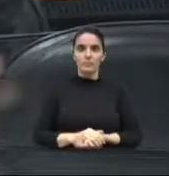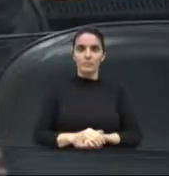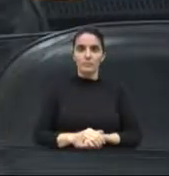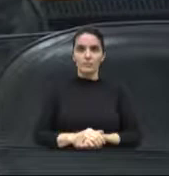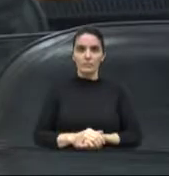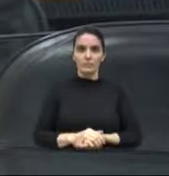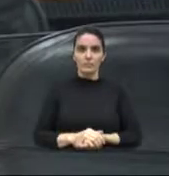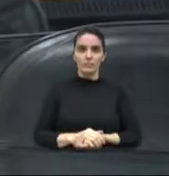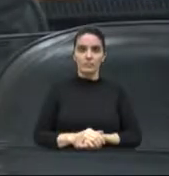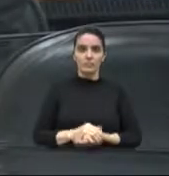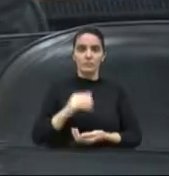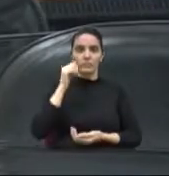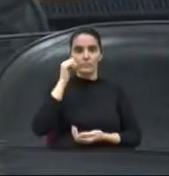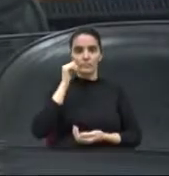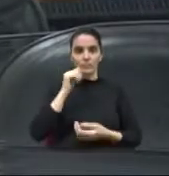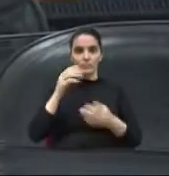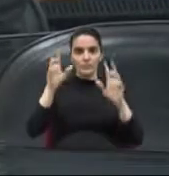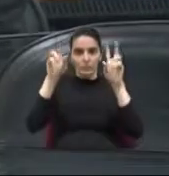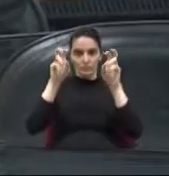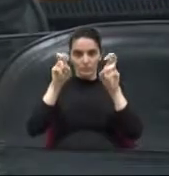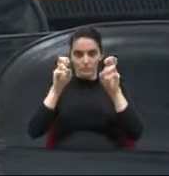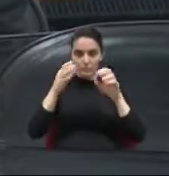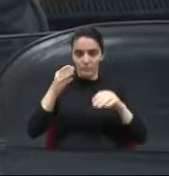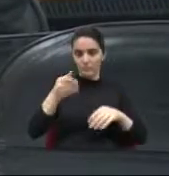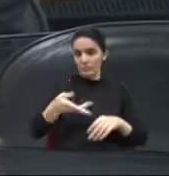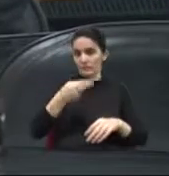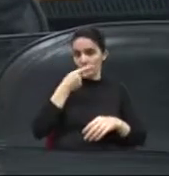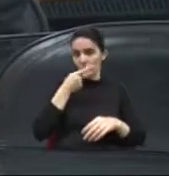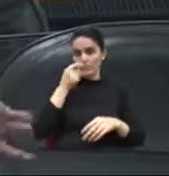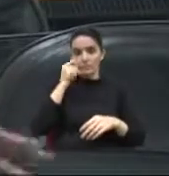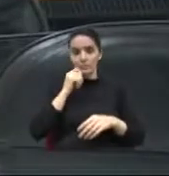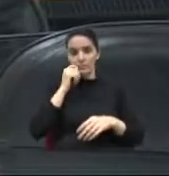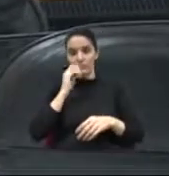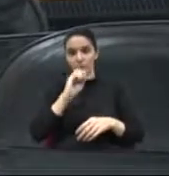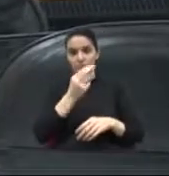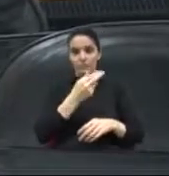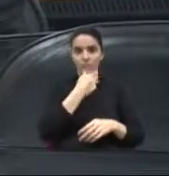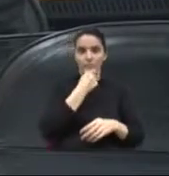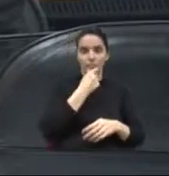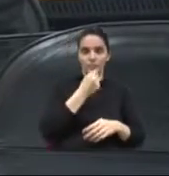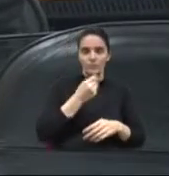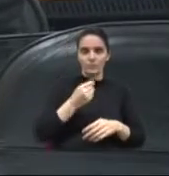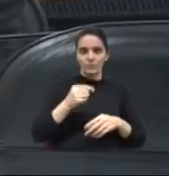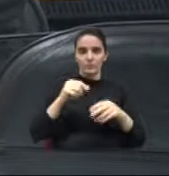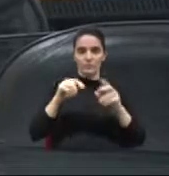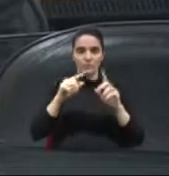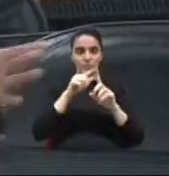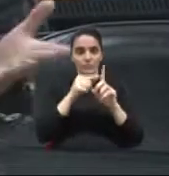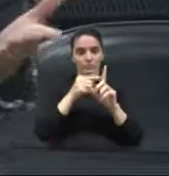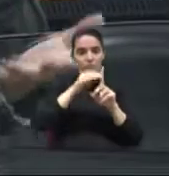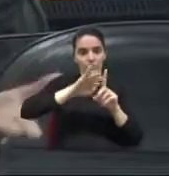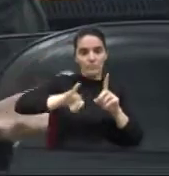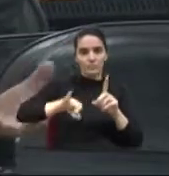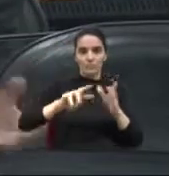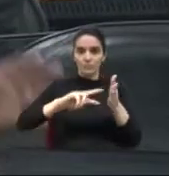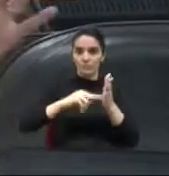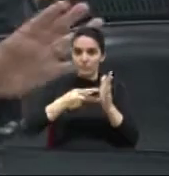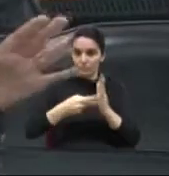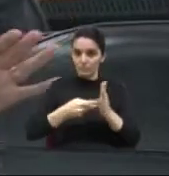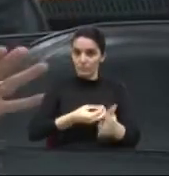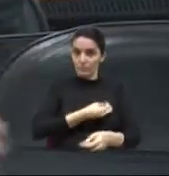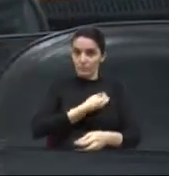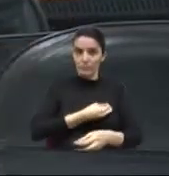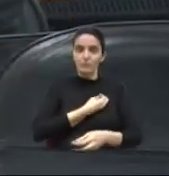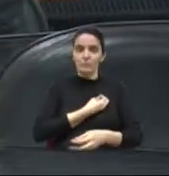de gênero, mas é questão de vida. E eu costumo colocar que vida não tem o gênero, é